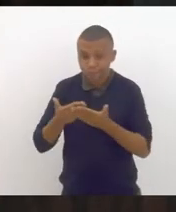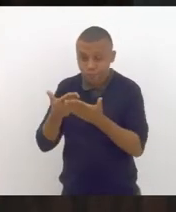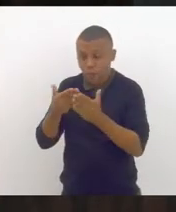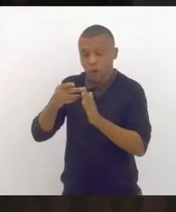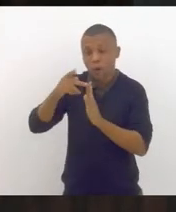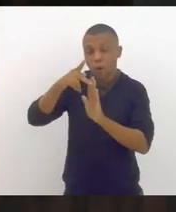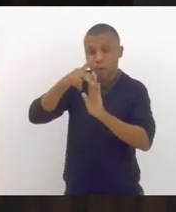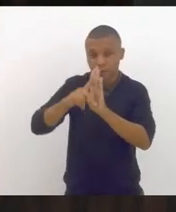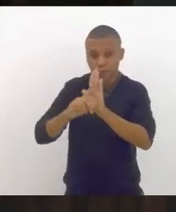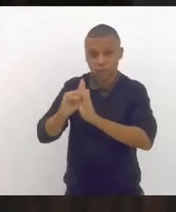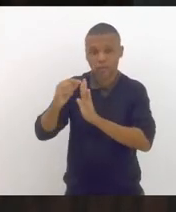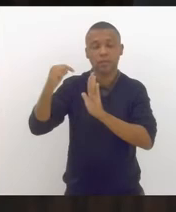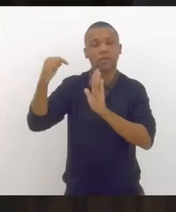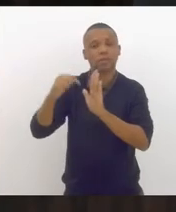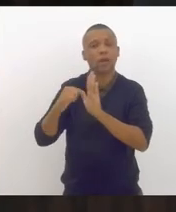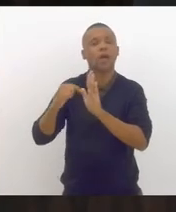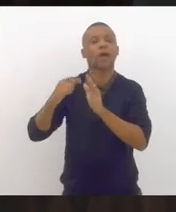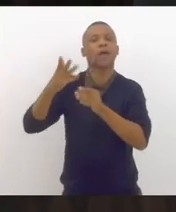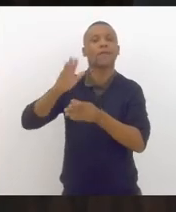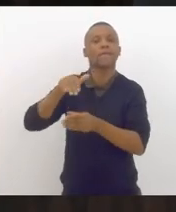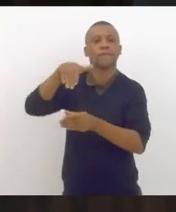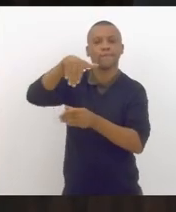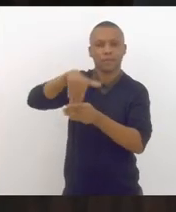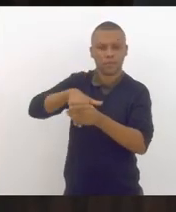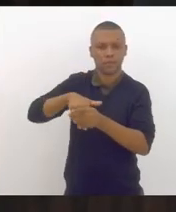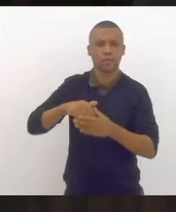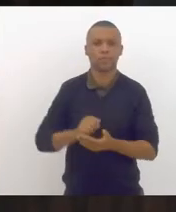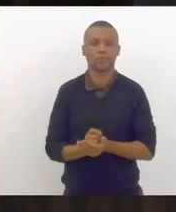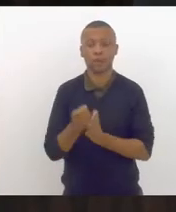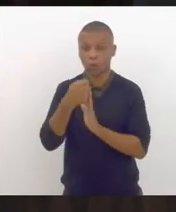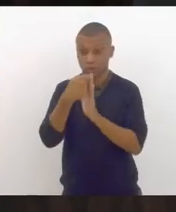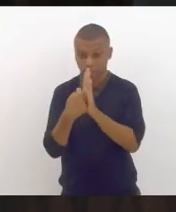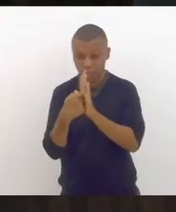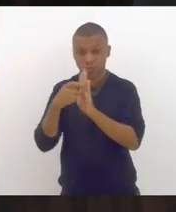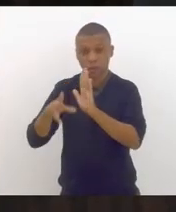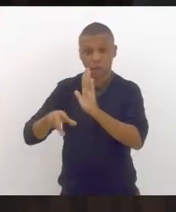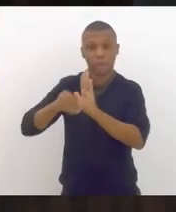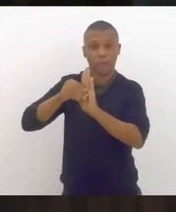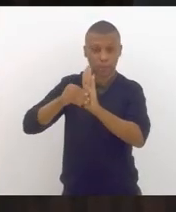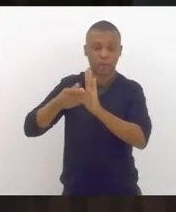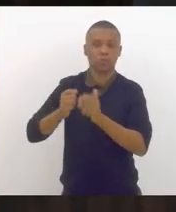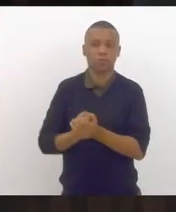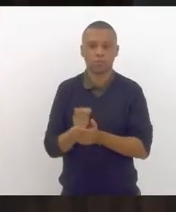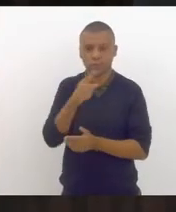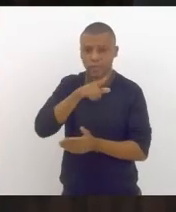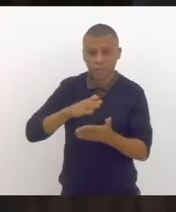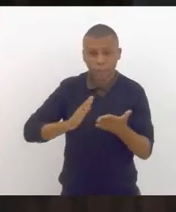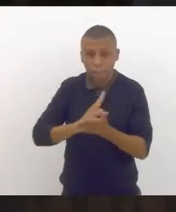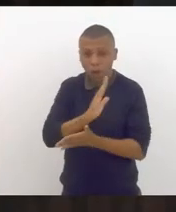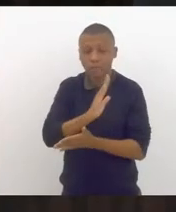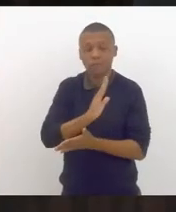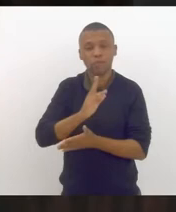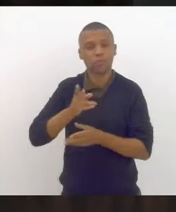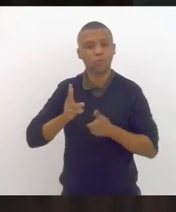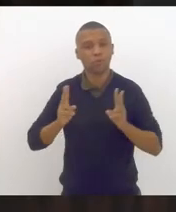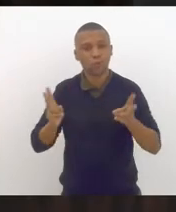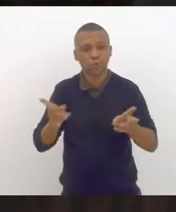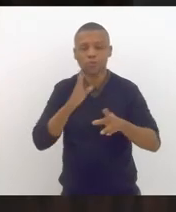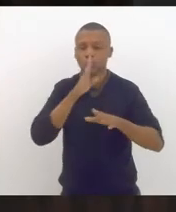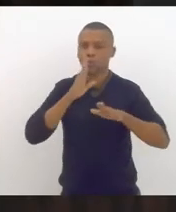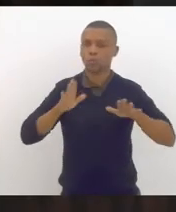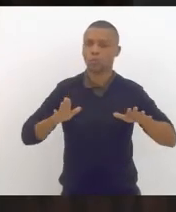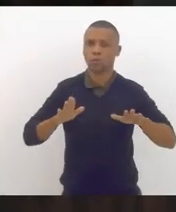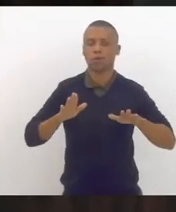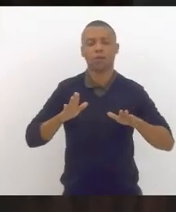do vencido. Assim, a redação do vencido, assim emendada. Senhores que aprovam, permaneçam como estão. Aprovado,